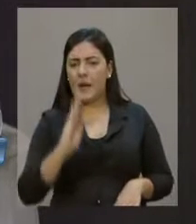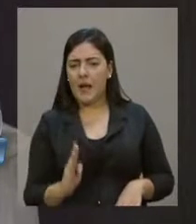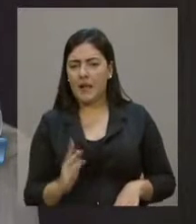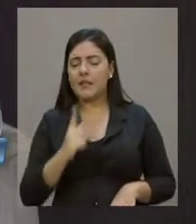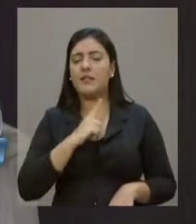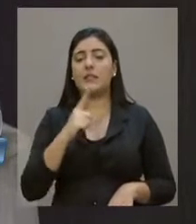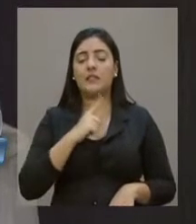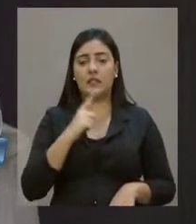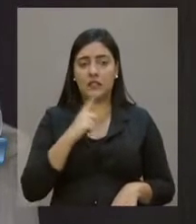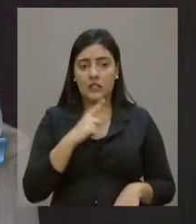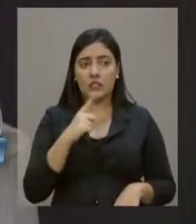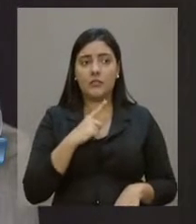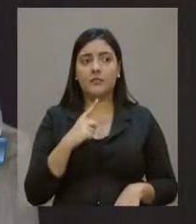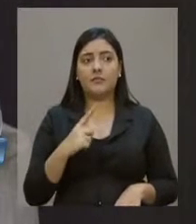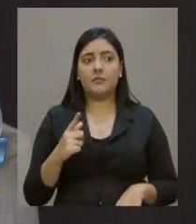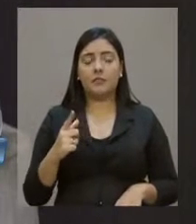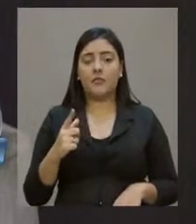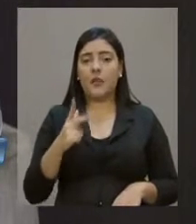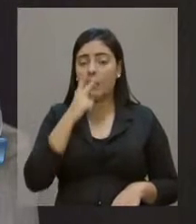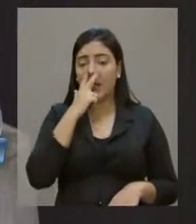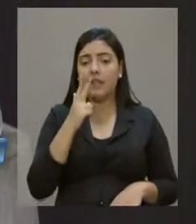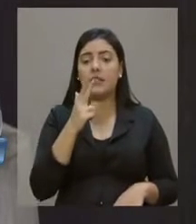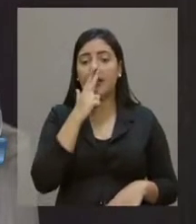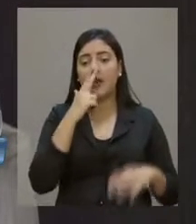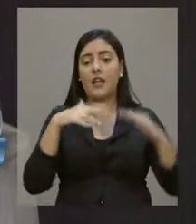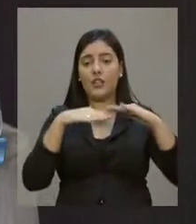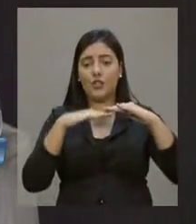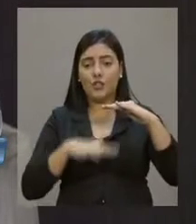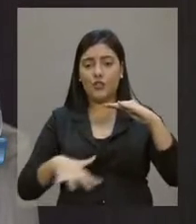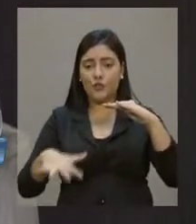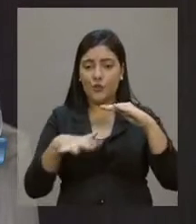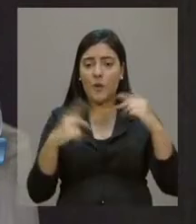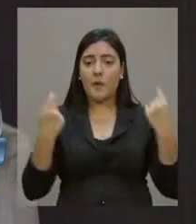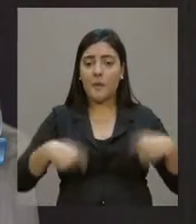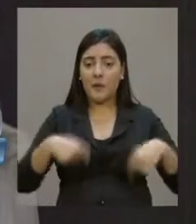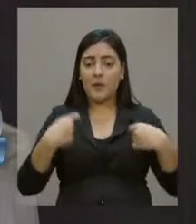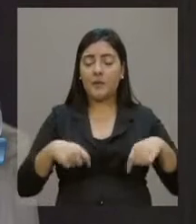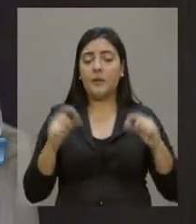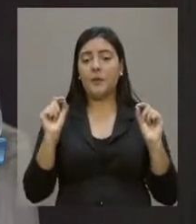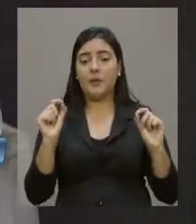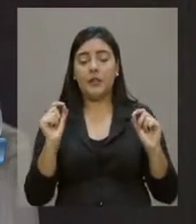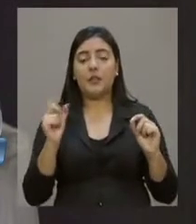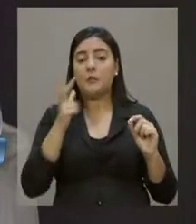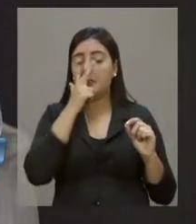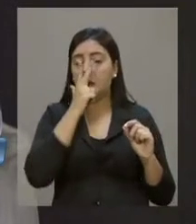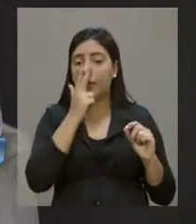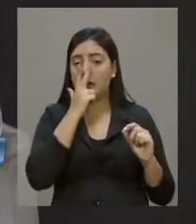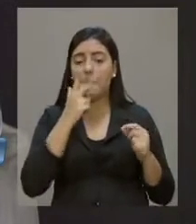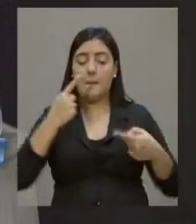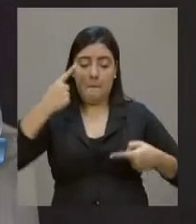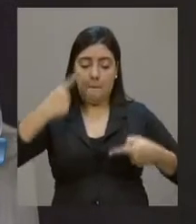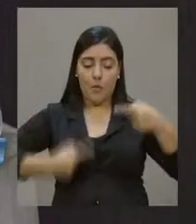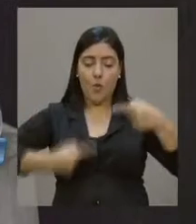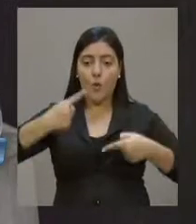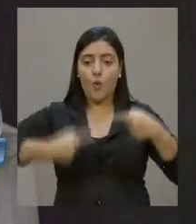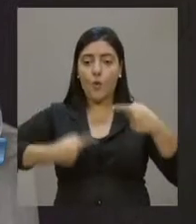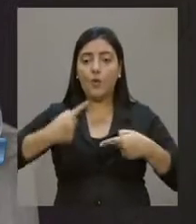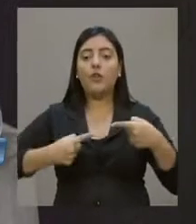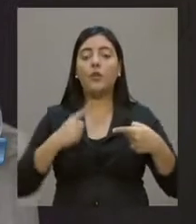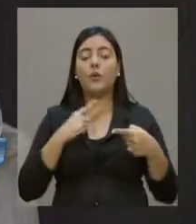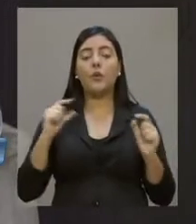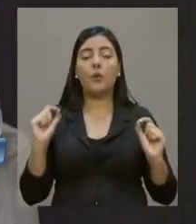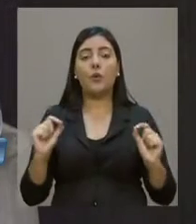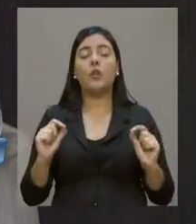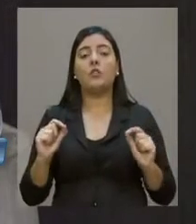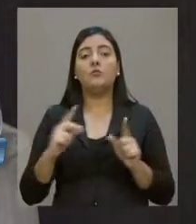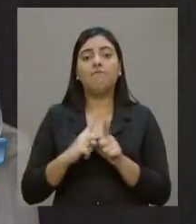de segregação e desigualdade. Daí a necessidade de constituirmos políticas para